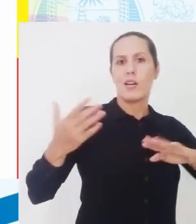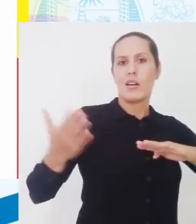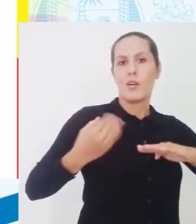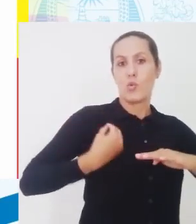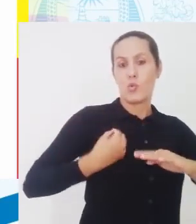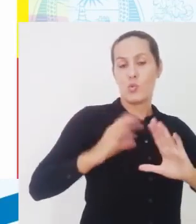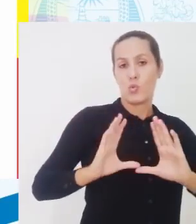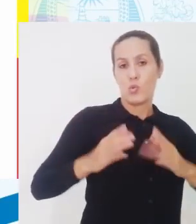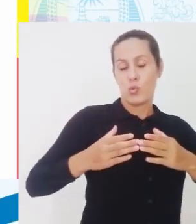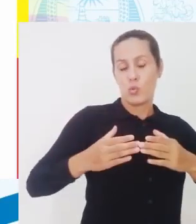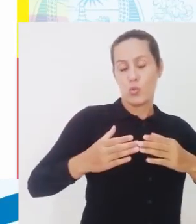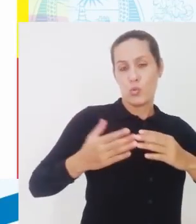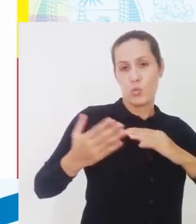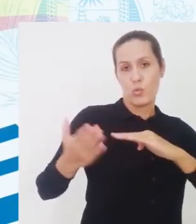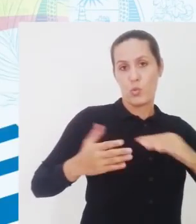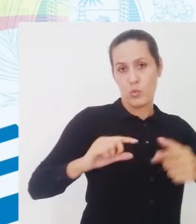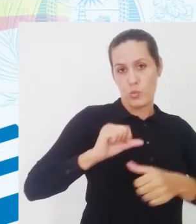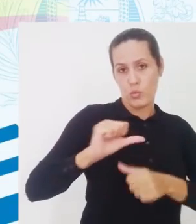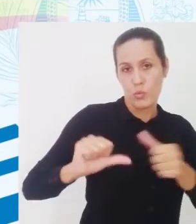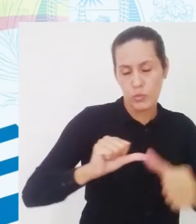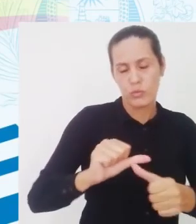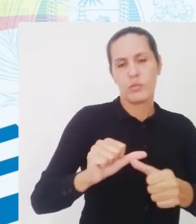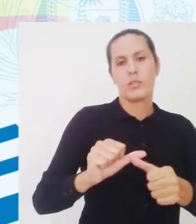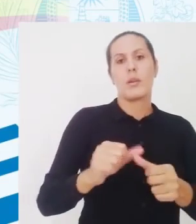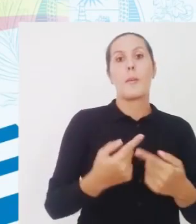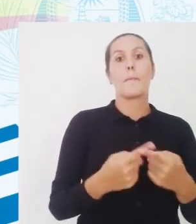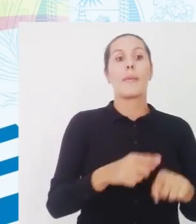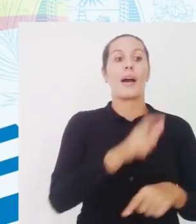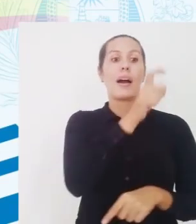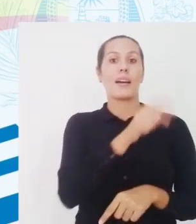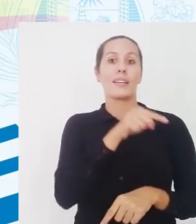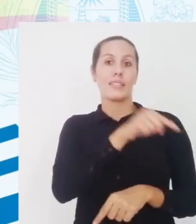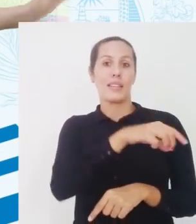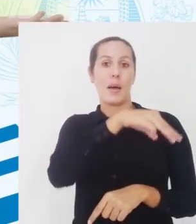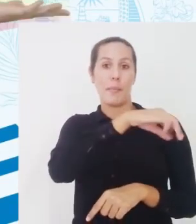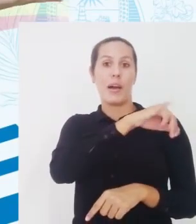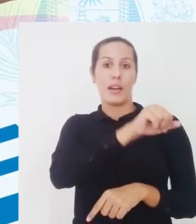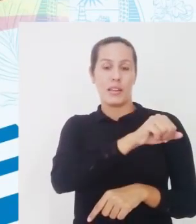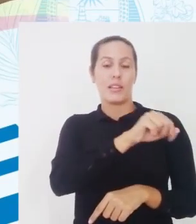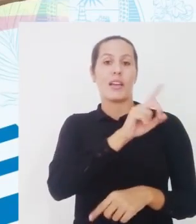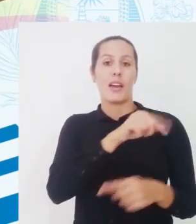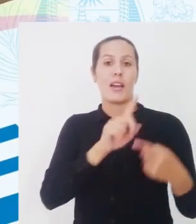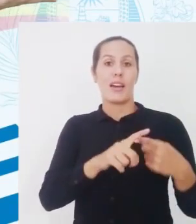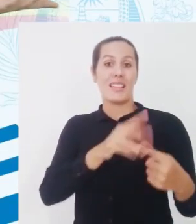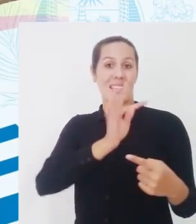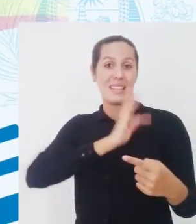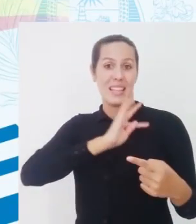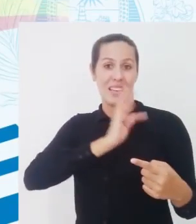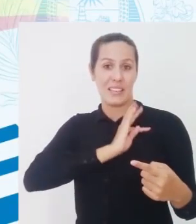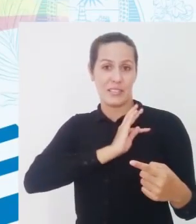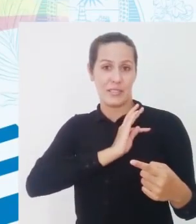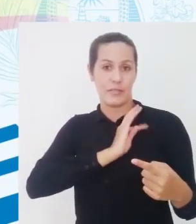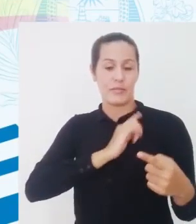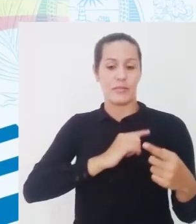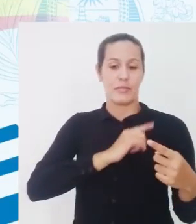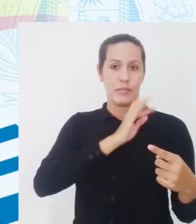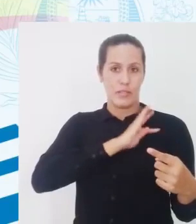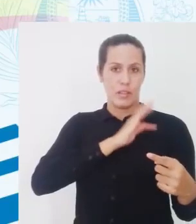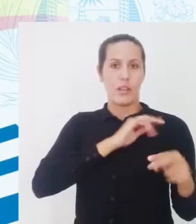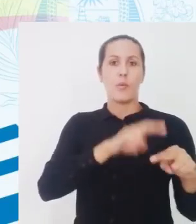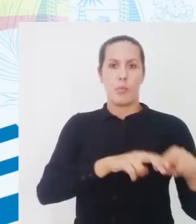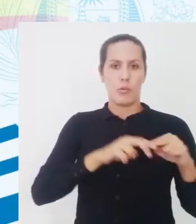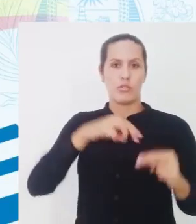os recursos foi a Maria. A gente observa que nos argumentos dos outros participantes da nossa